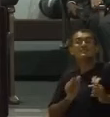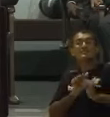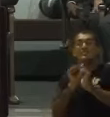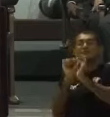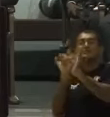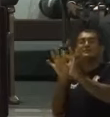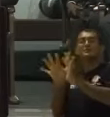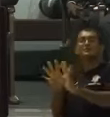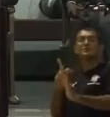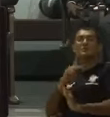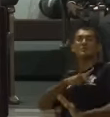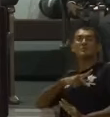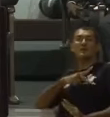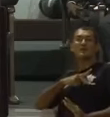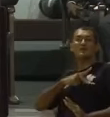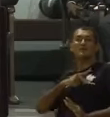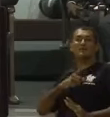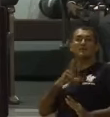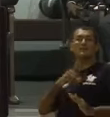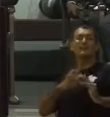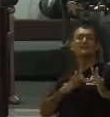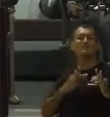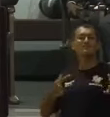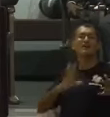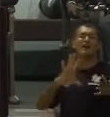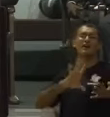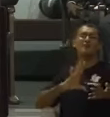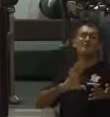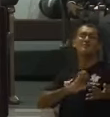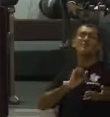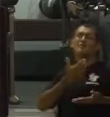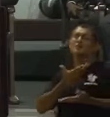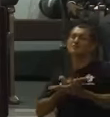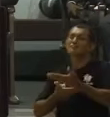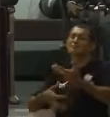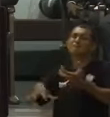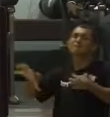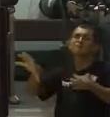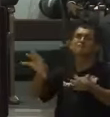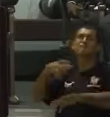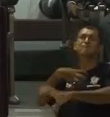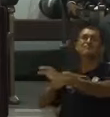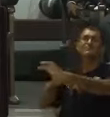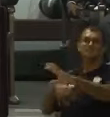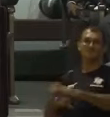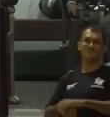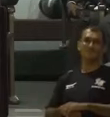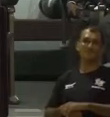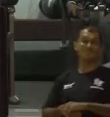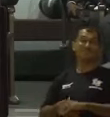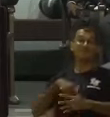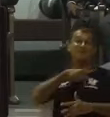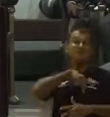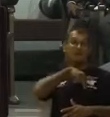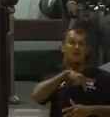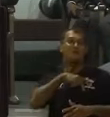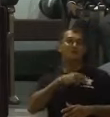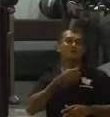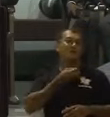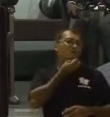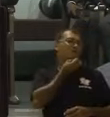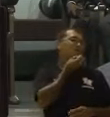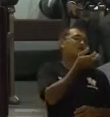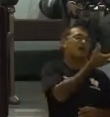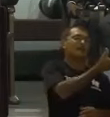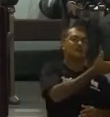numa demonstração de solidariedade, de amor e de apreço. E Paulo está expressando isto.